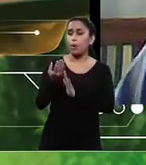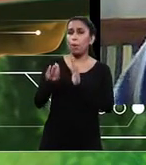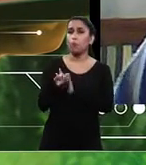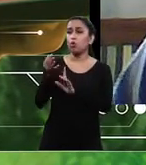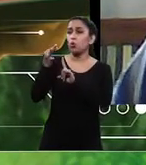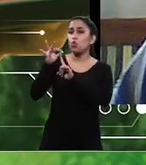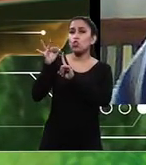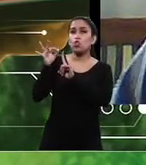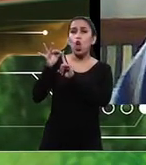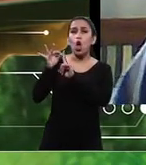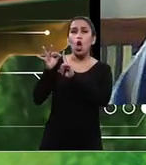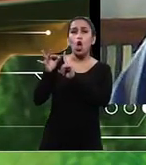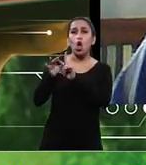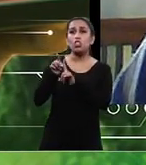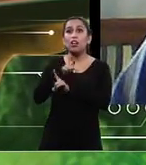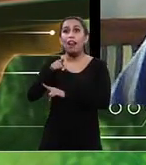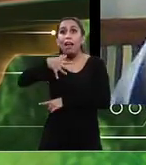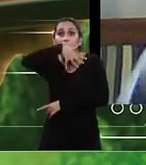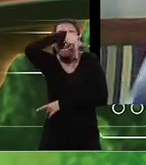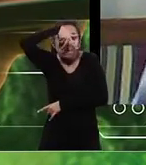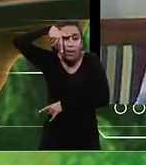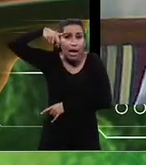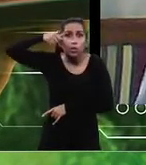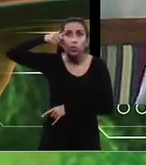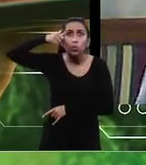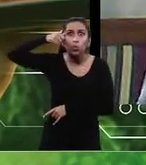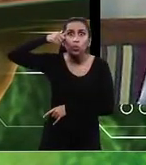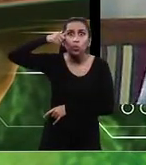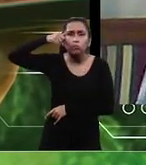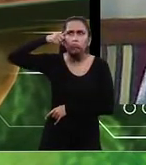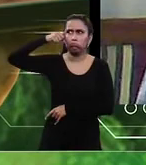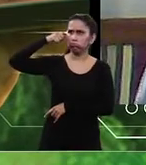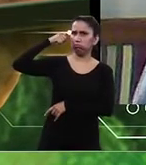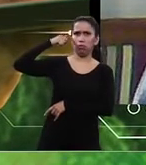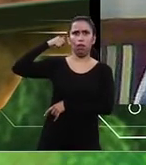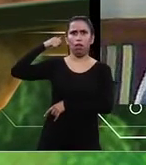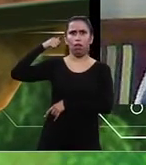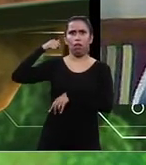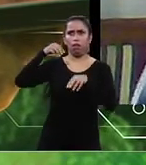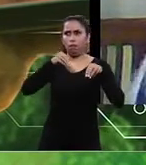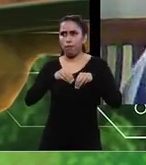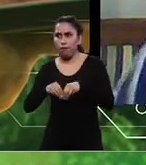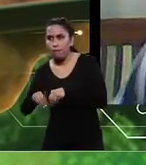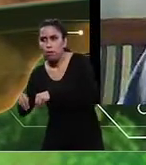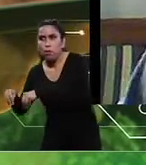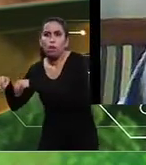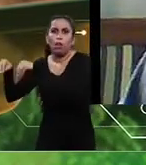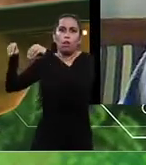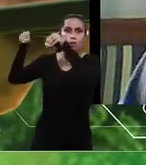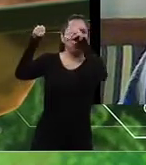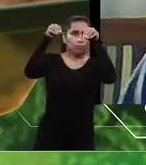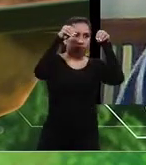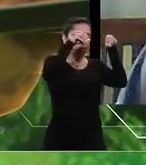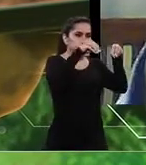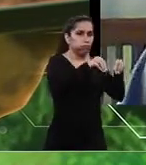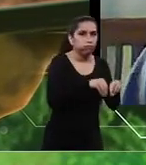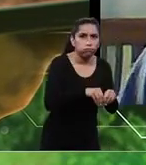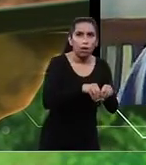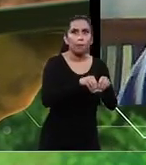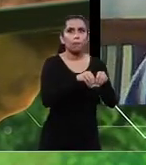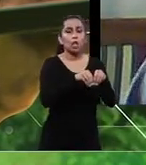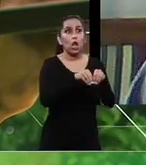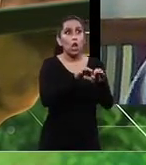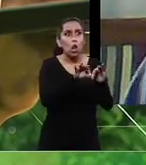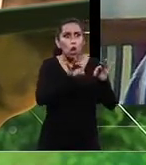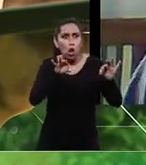Igor, no Mato Grosso, e se desloca a um porto de Paranaguá, 3 mil quilômetros de distância, e a gente